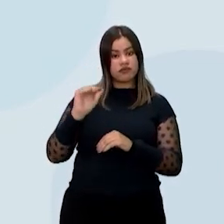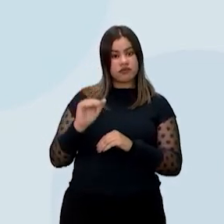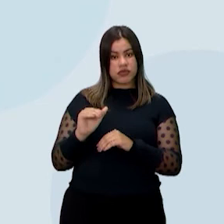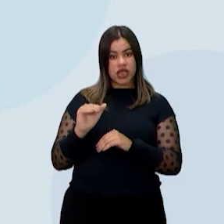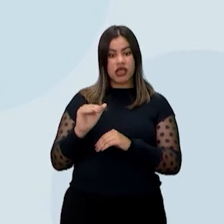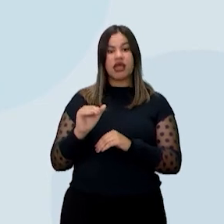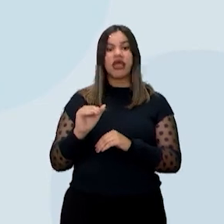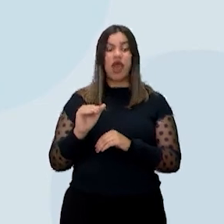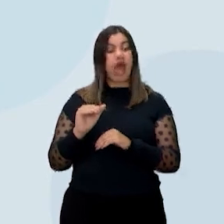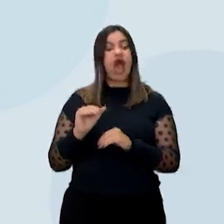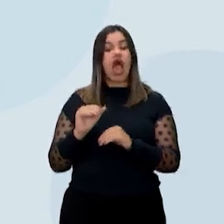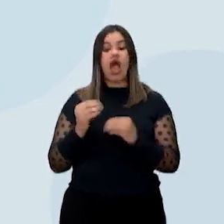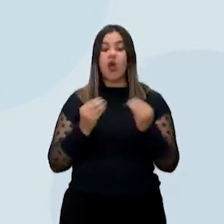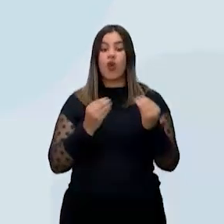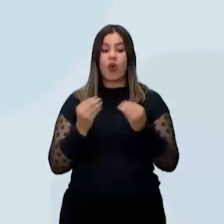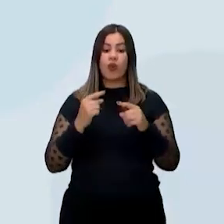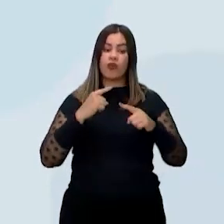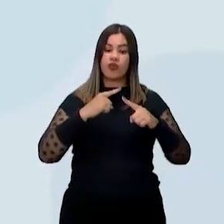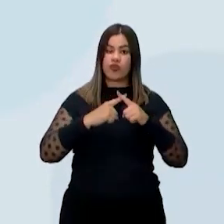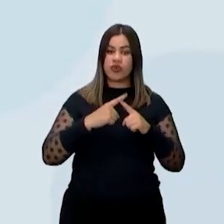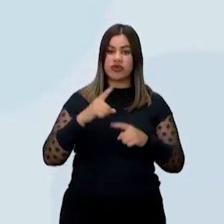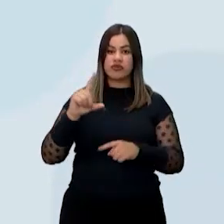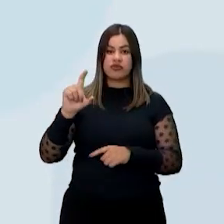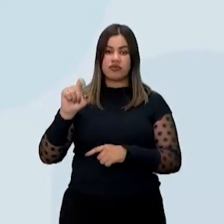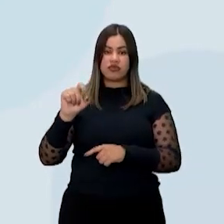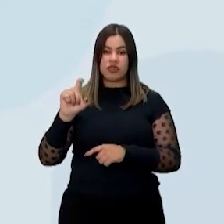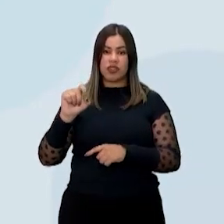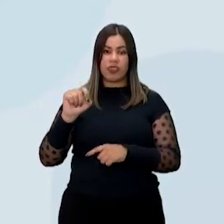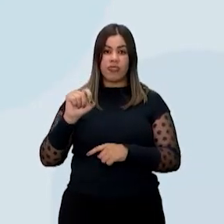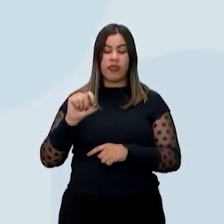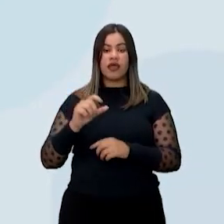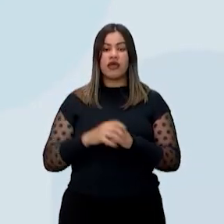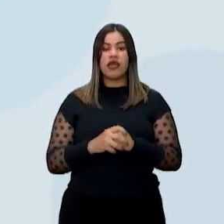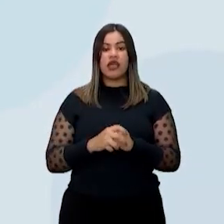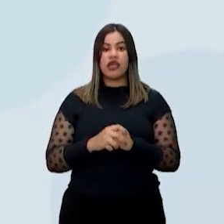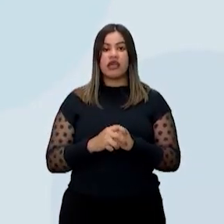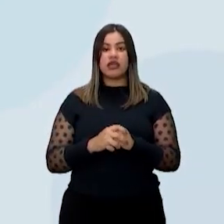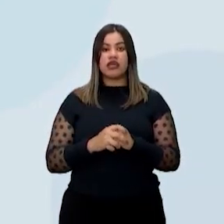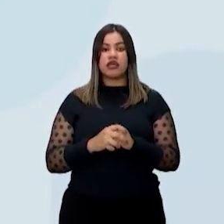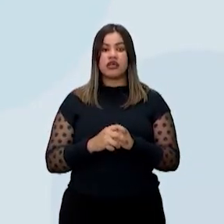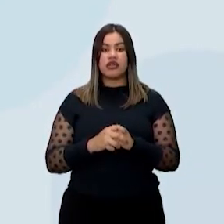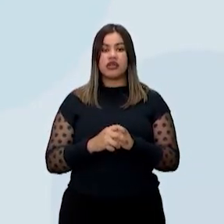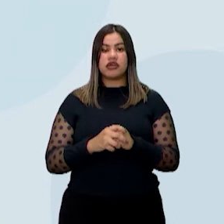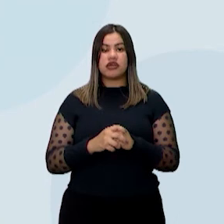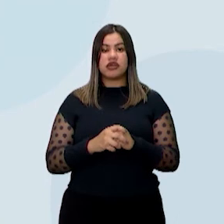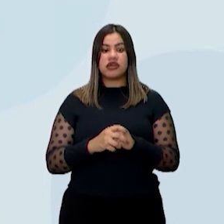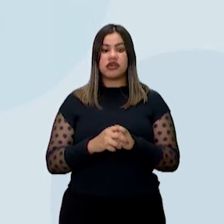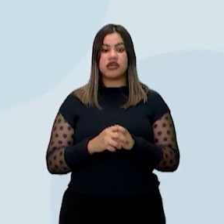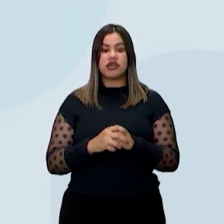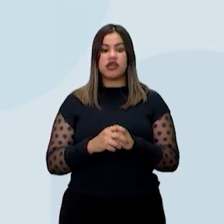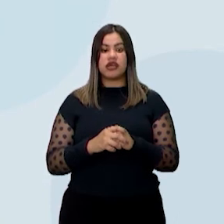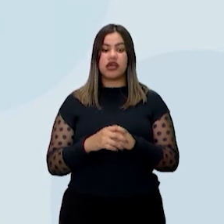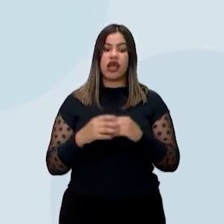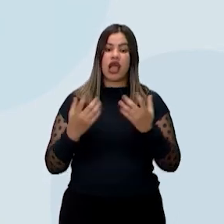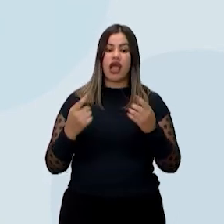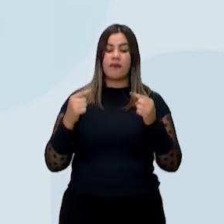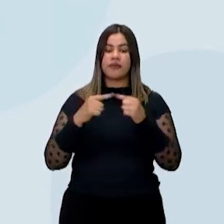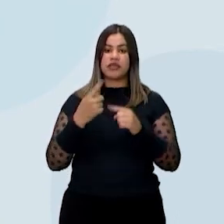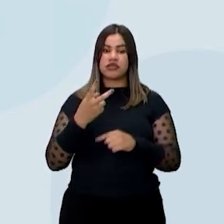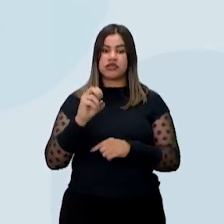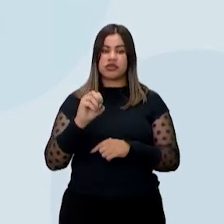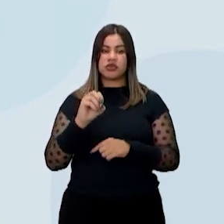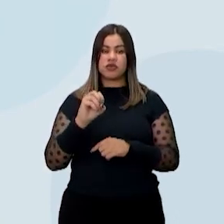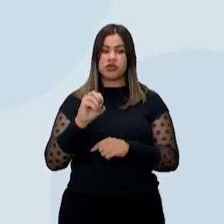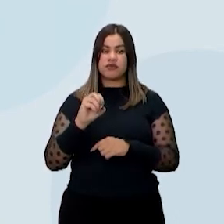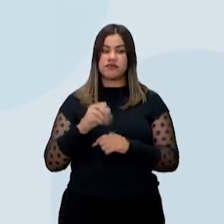a quantidade de salgadinhos eu também vou multiplicar por 10. Então, os 5 vezes 10 daria 50. Logo,